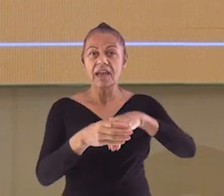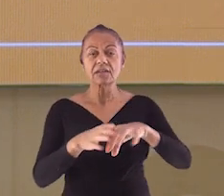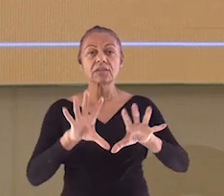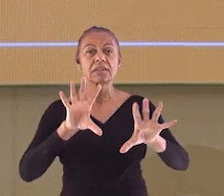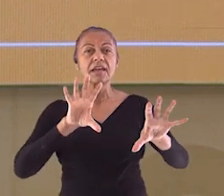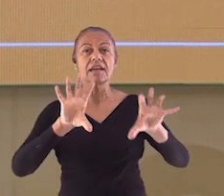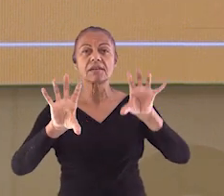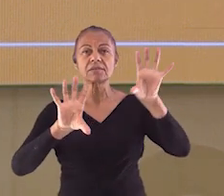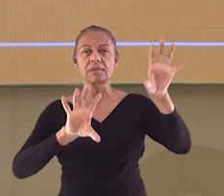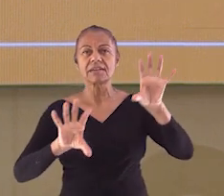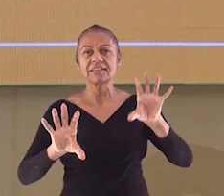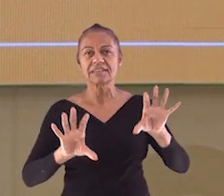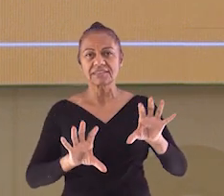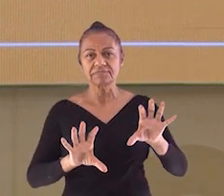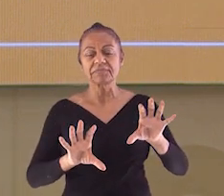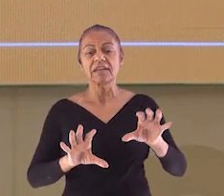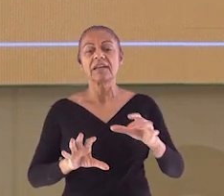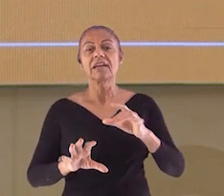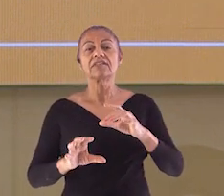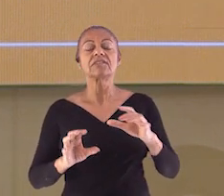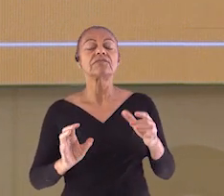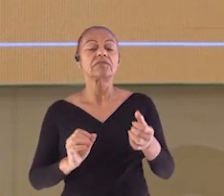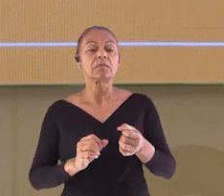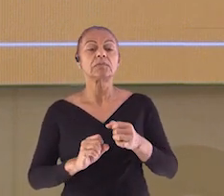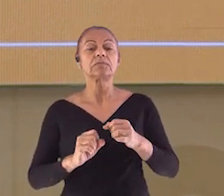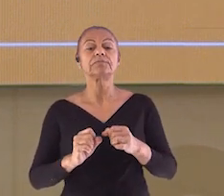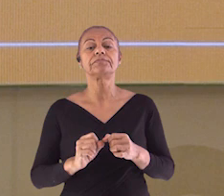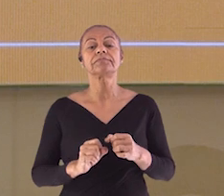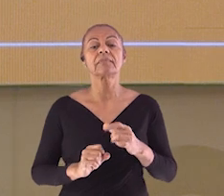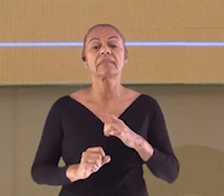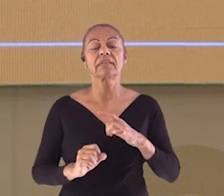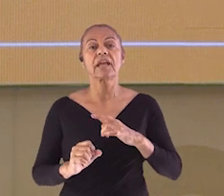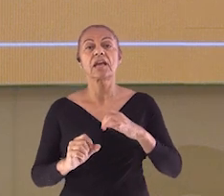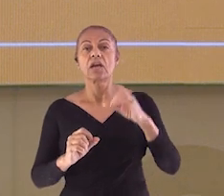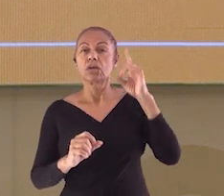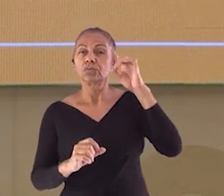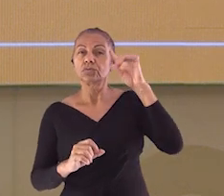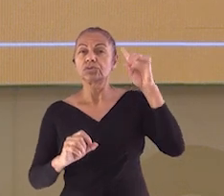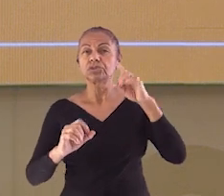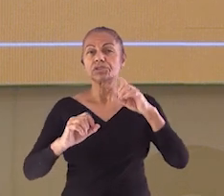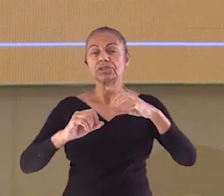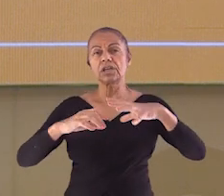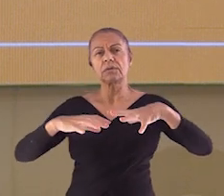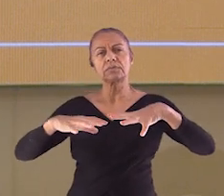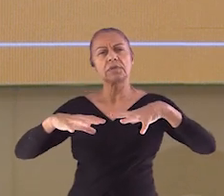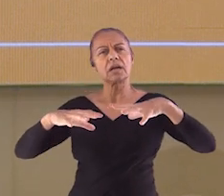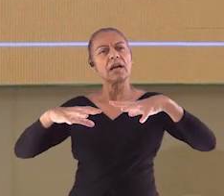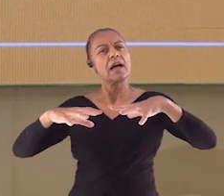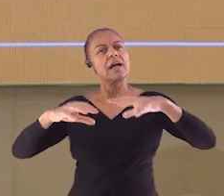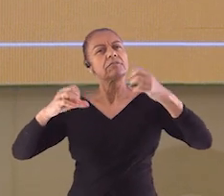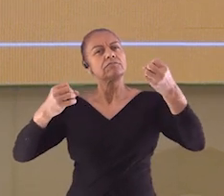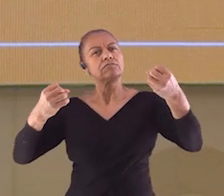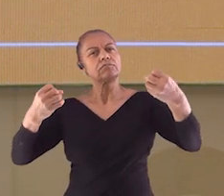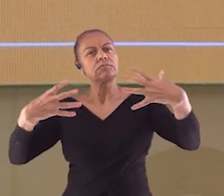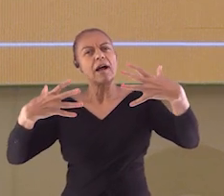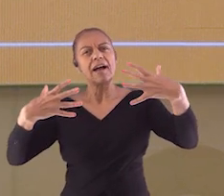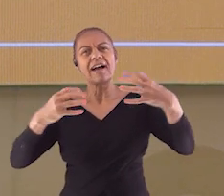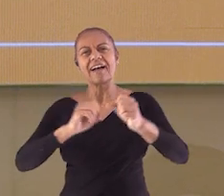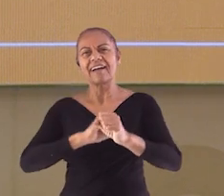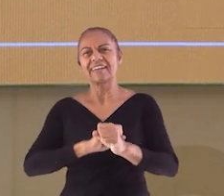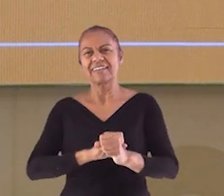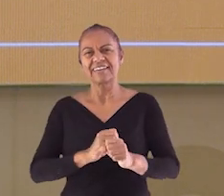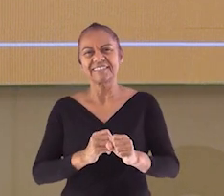são iluminadas pelo Sol, se formam os dias. Enquanto nas regiões e que não recebem a luz do Sol,